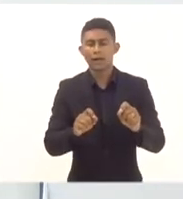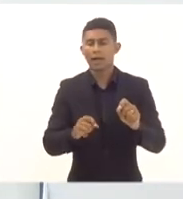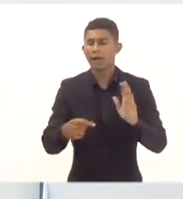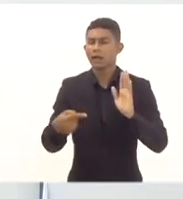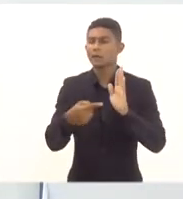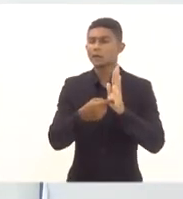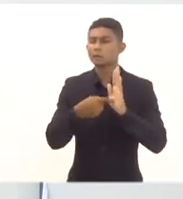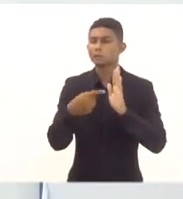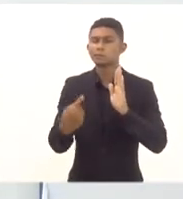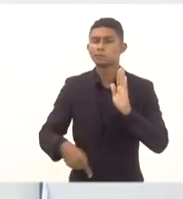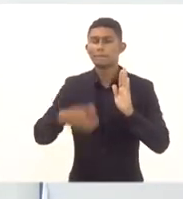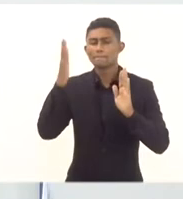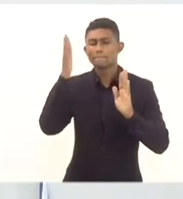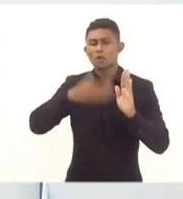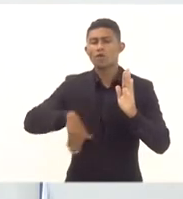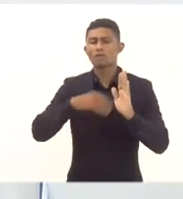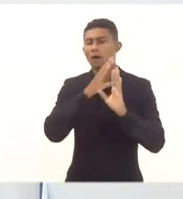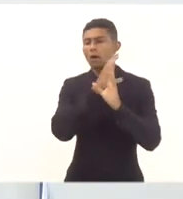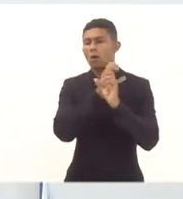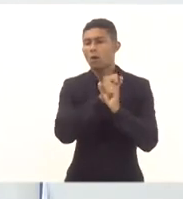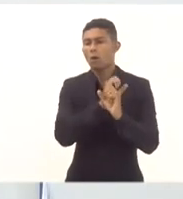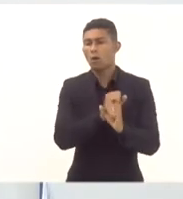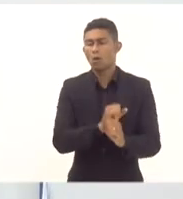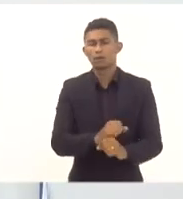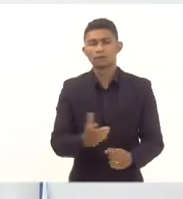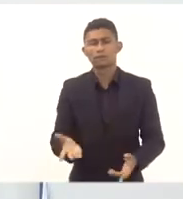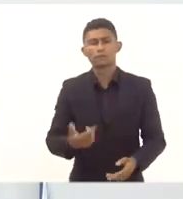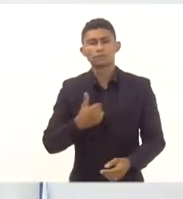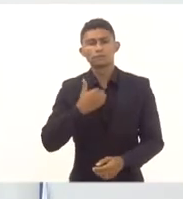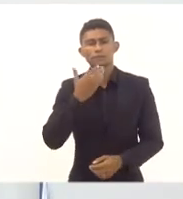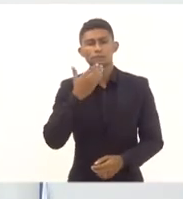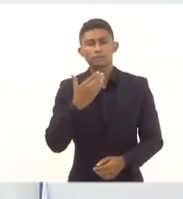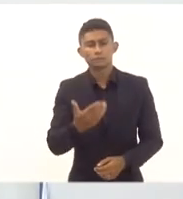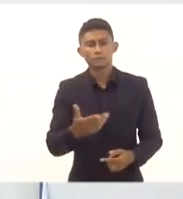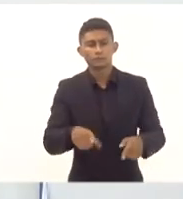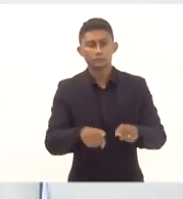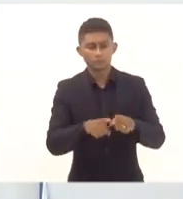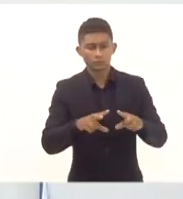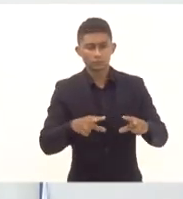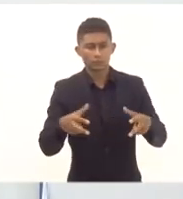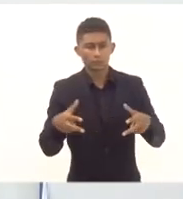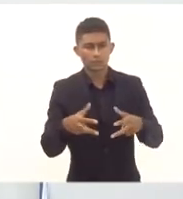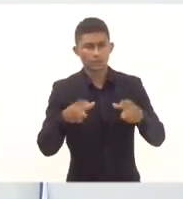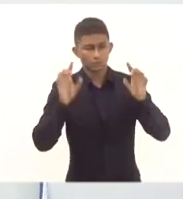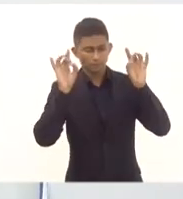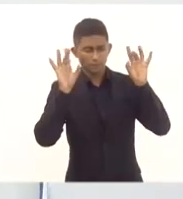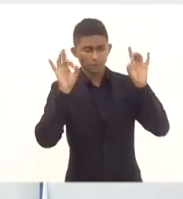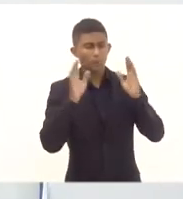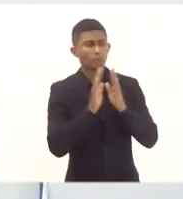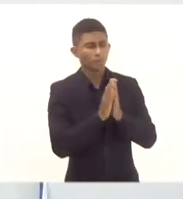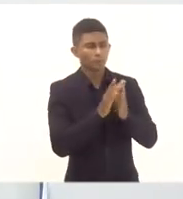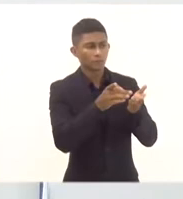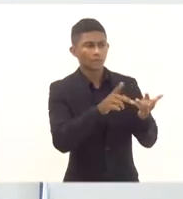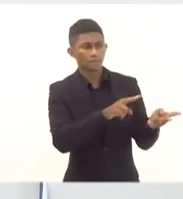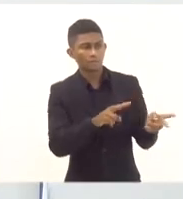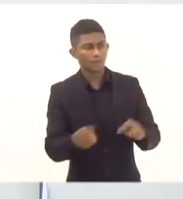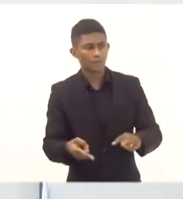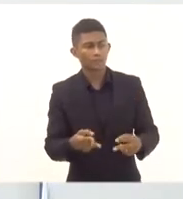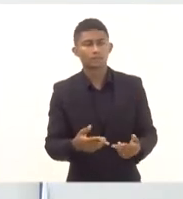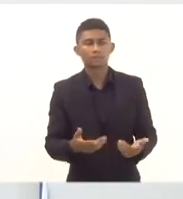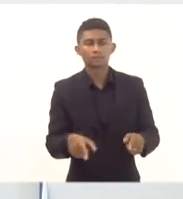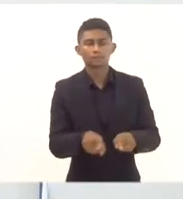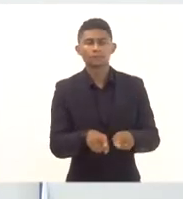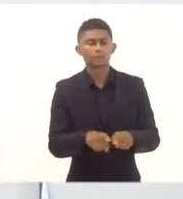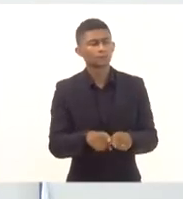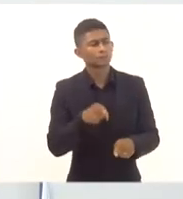os dois nesse primeiro momento gostaria já que solicitar que enviasse também a comissão especial e se puder também